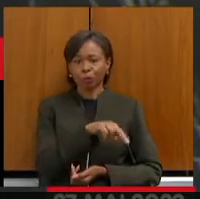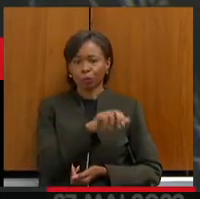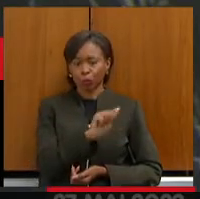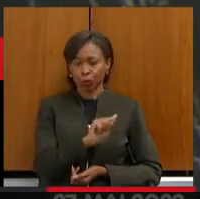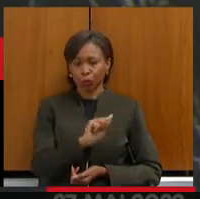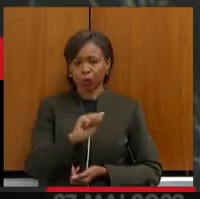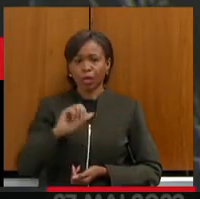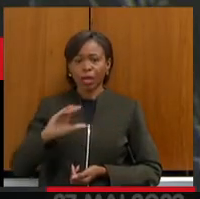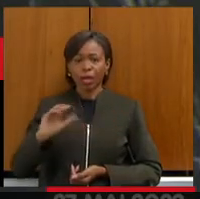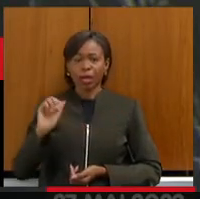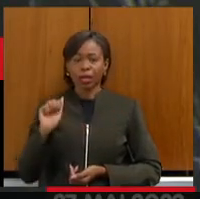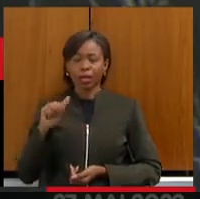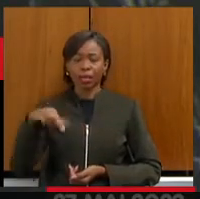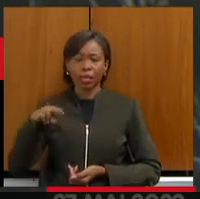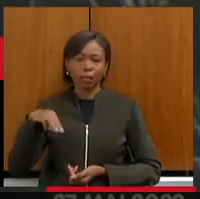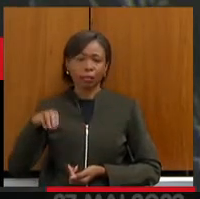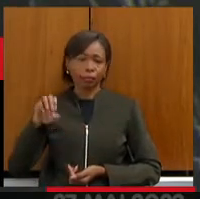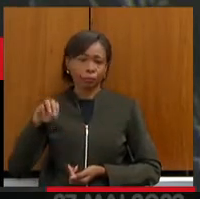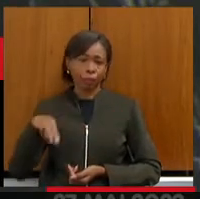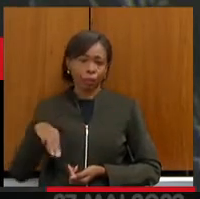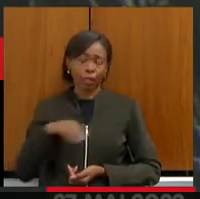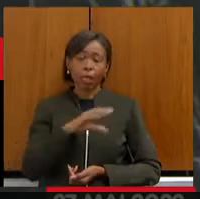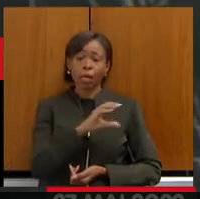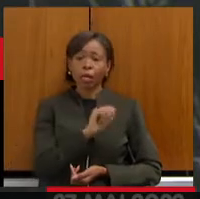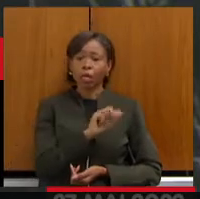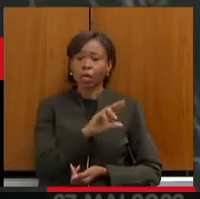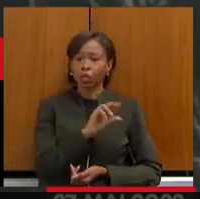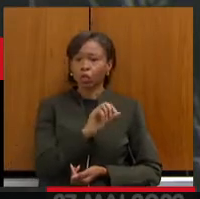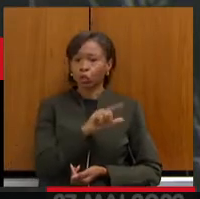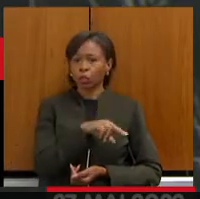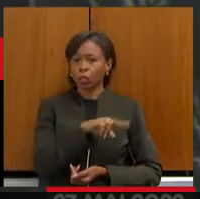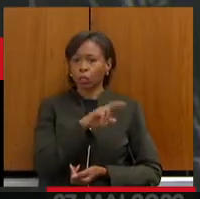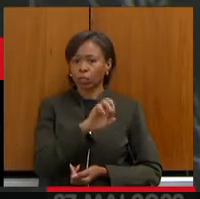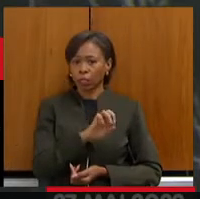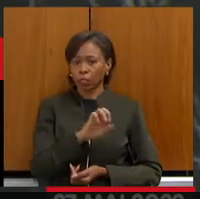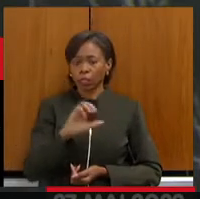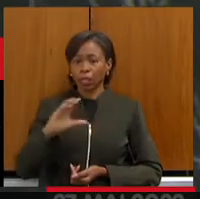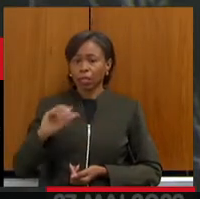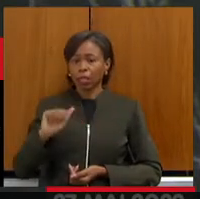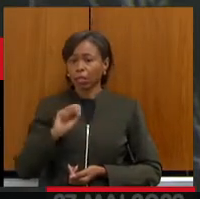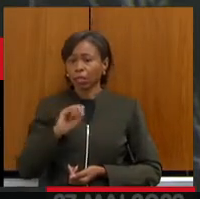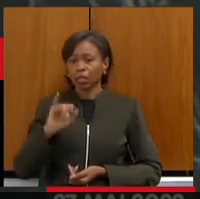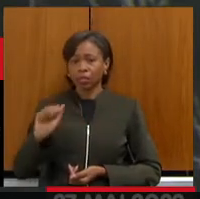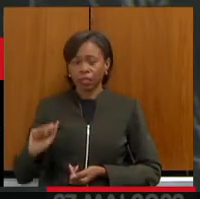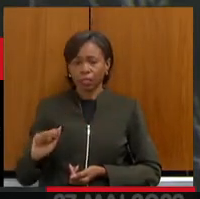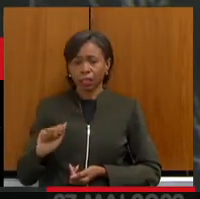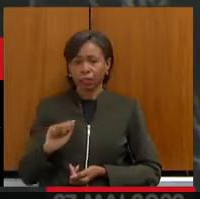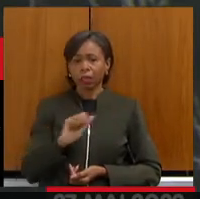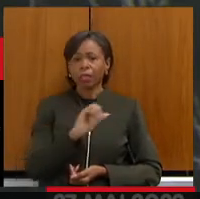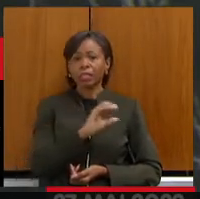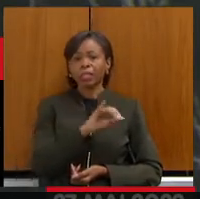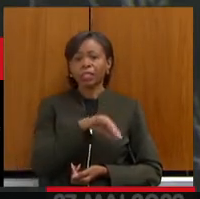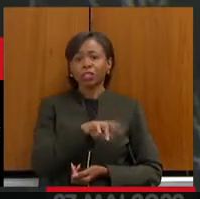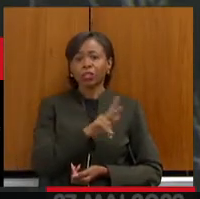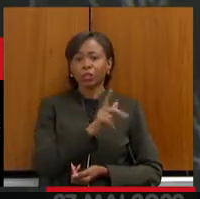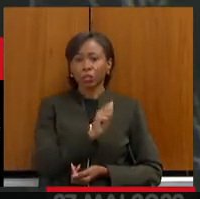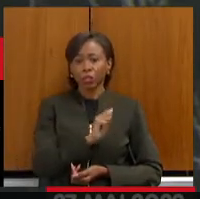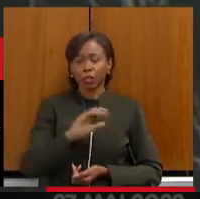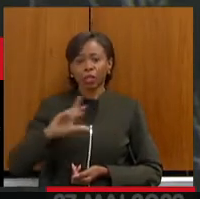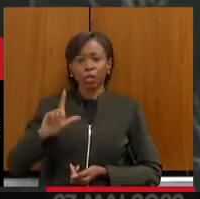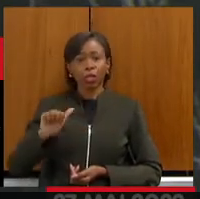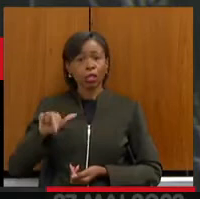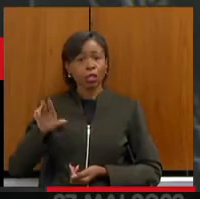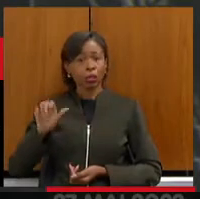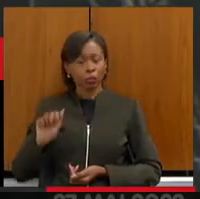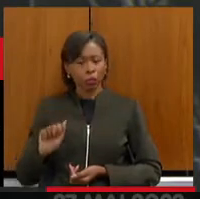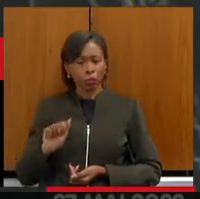Carmen Teixeira Soares de Lima Caroline Correia Cássia Santos Cidinha Santos Cláudia Maciel Ferreira